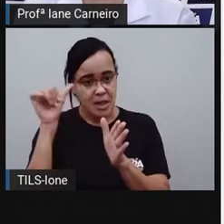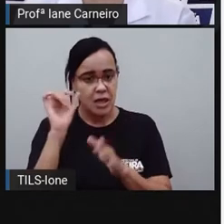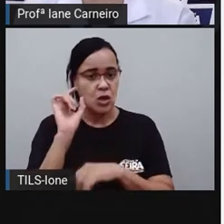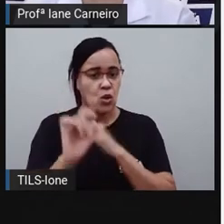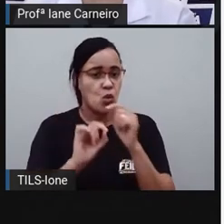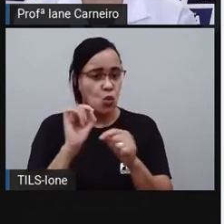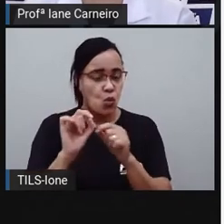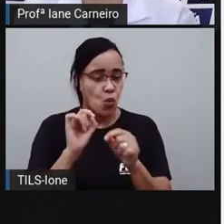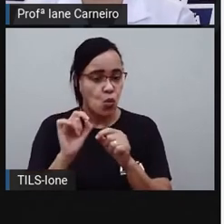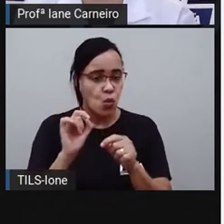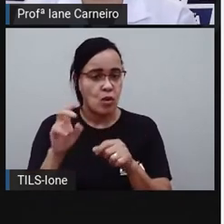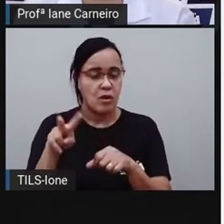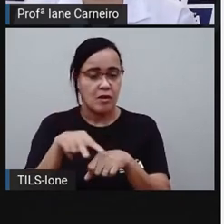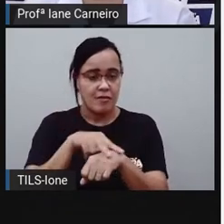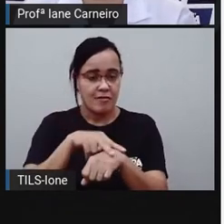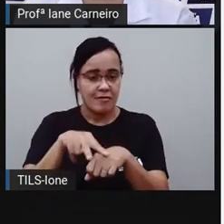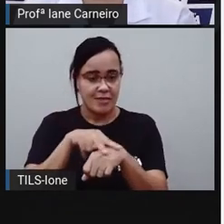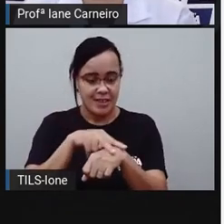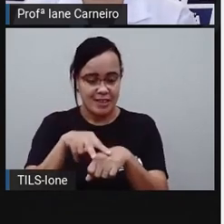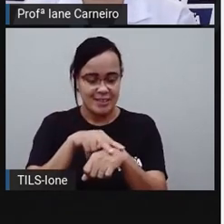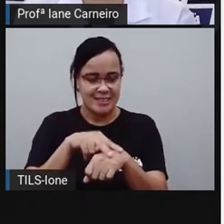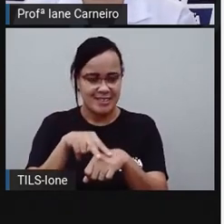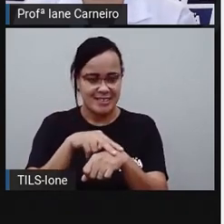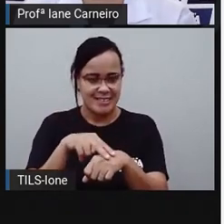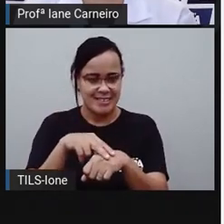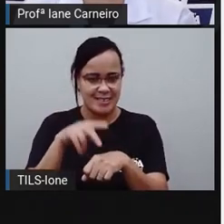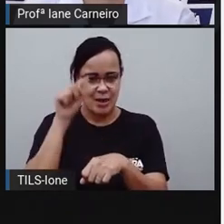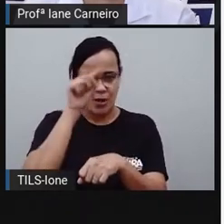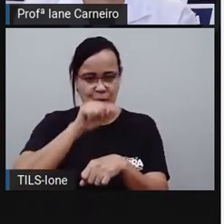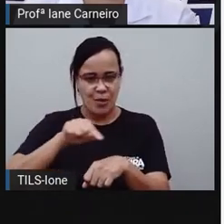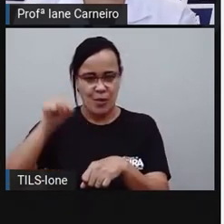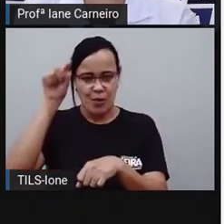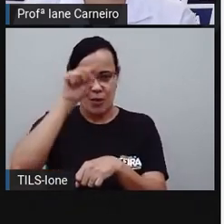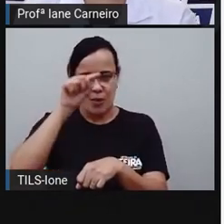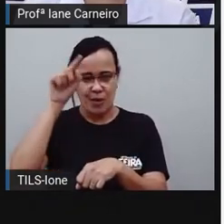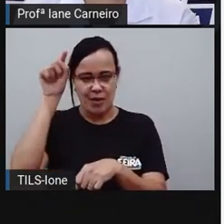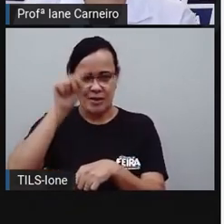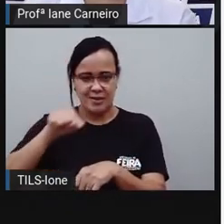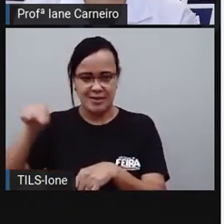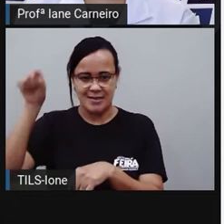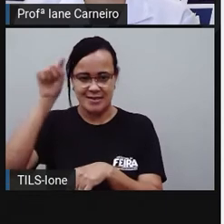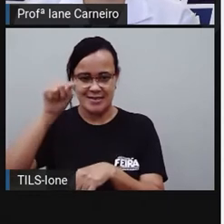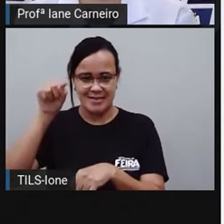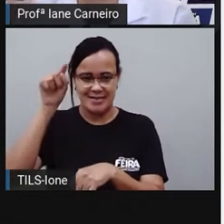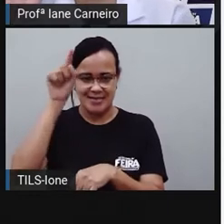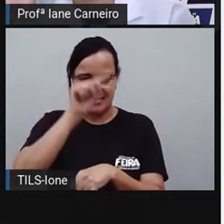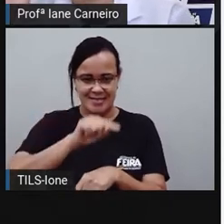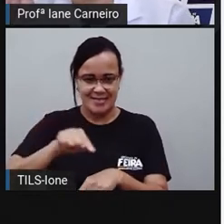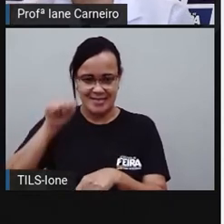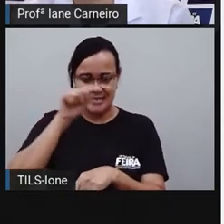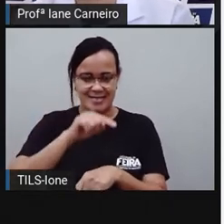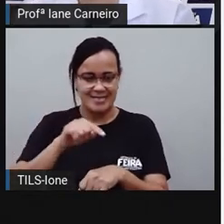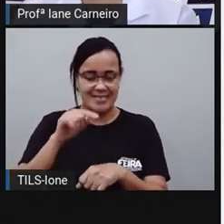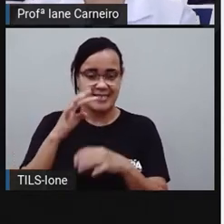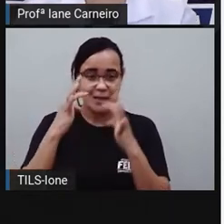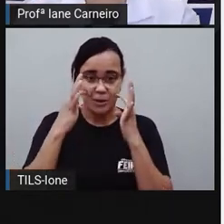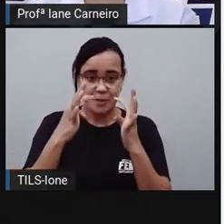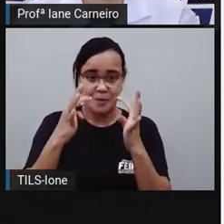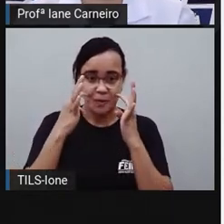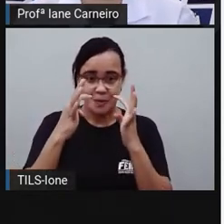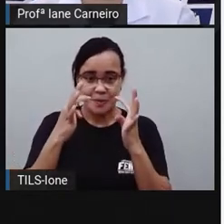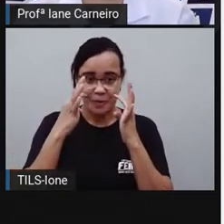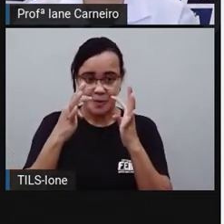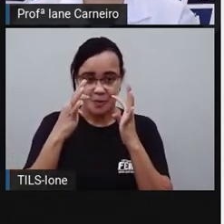os círculos. Olha só os círculos. Mostra aí, observa aí a ponta aí na